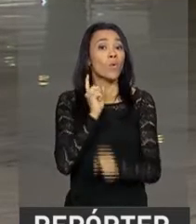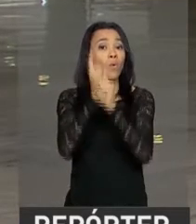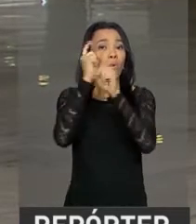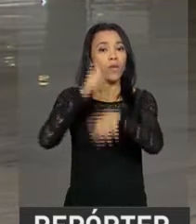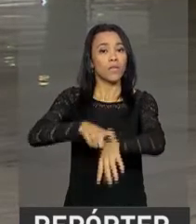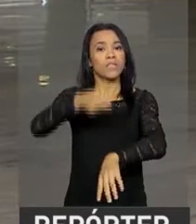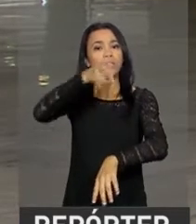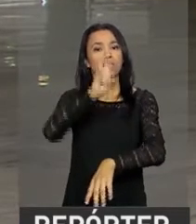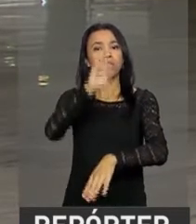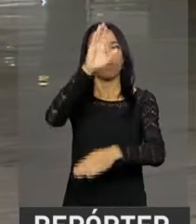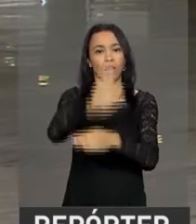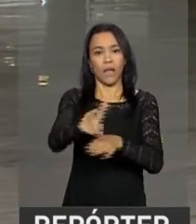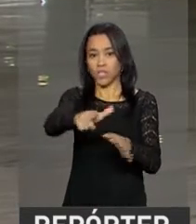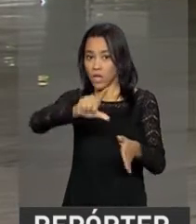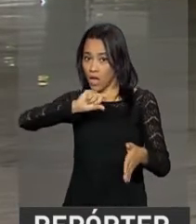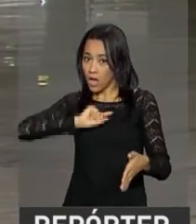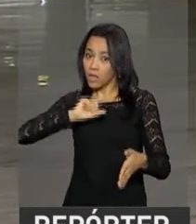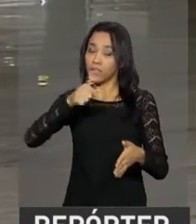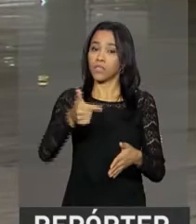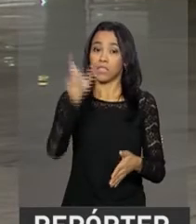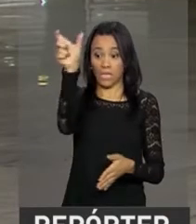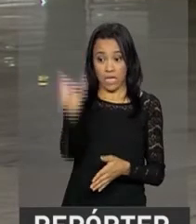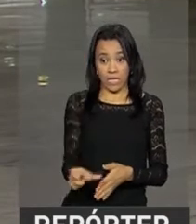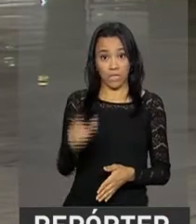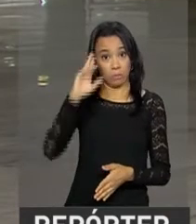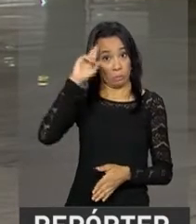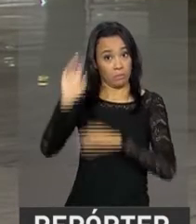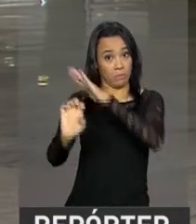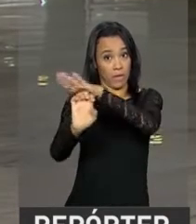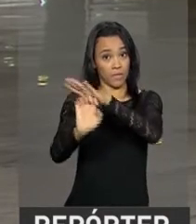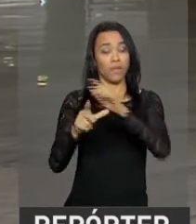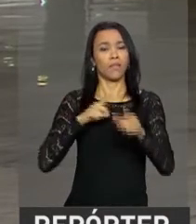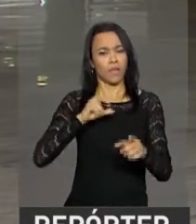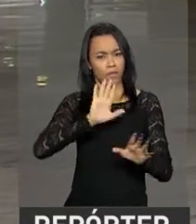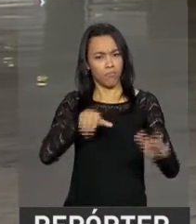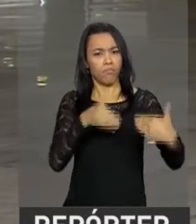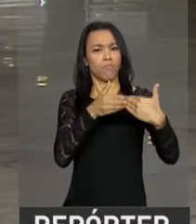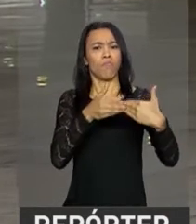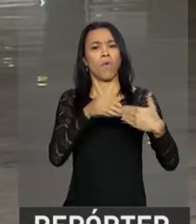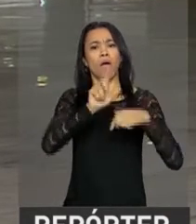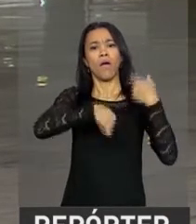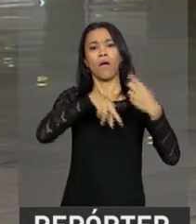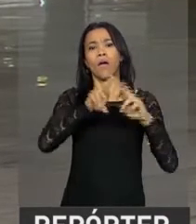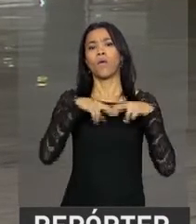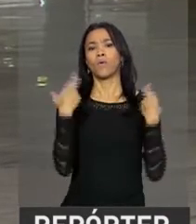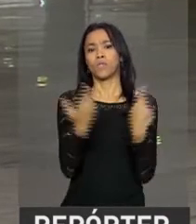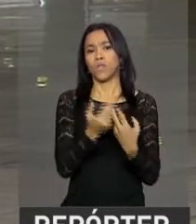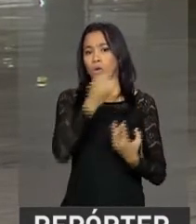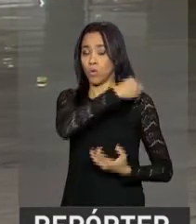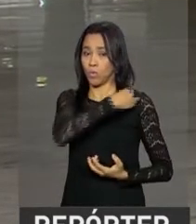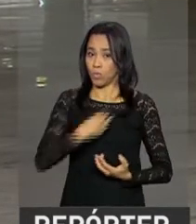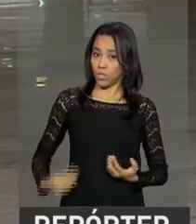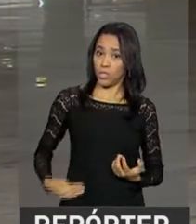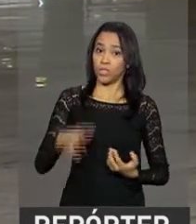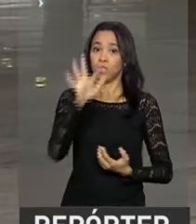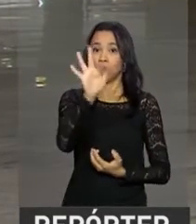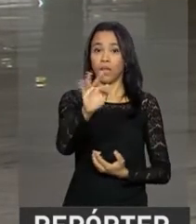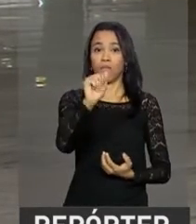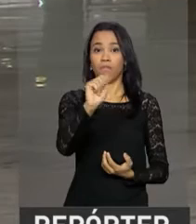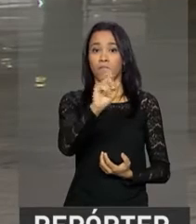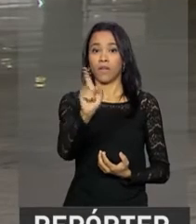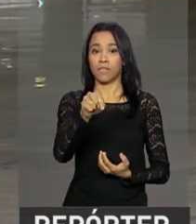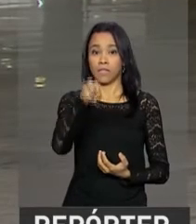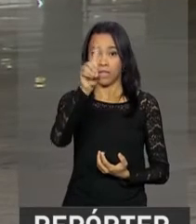da tarde antes disso o presidente da multinacional tem reunião com o ministro da fazenda henrique meirelles eo ministro tem ainda na agenda